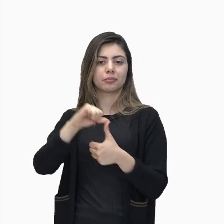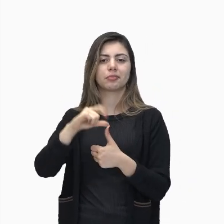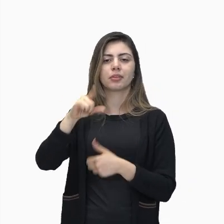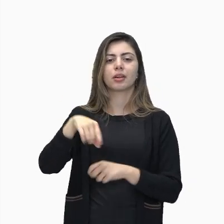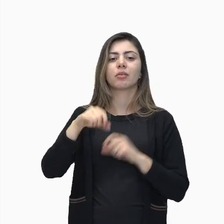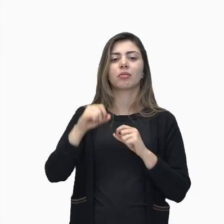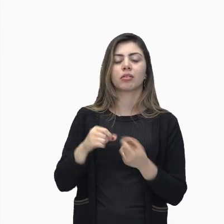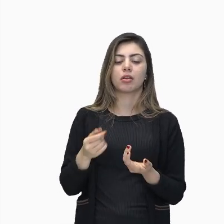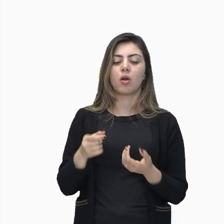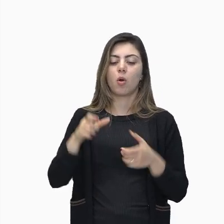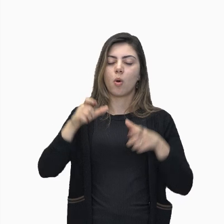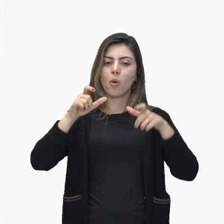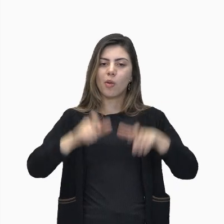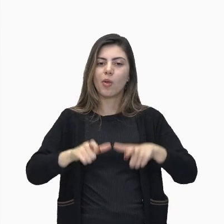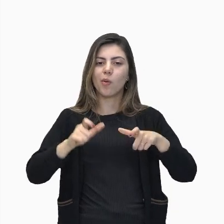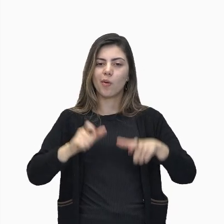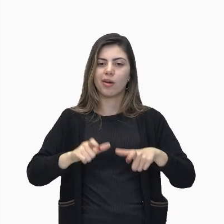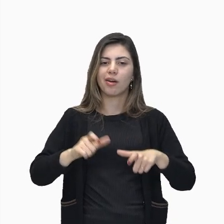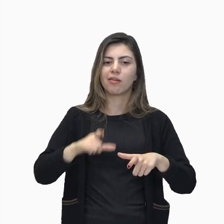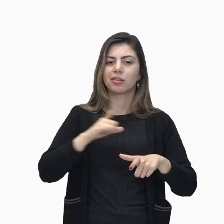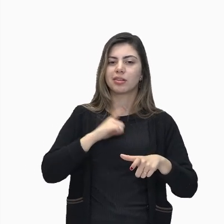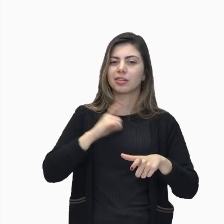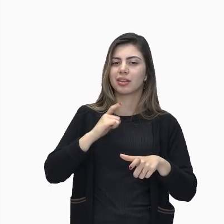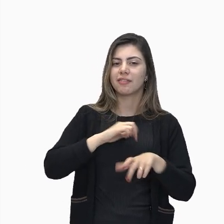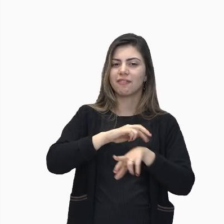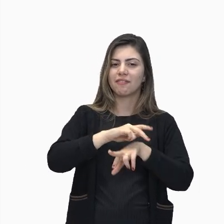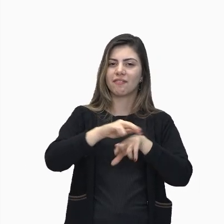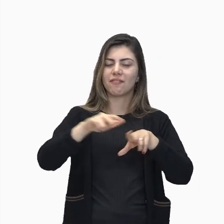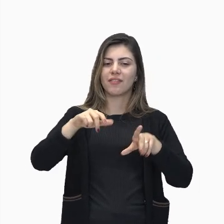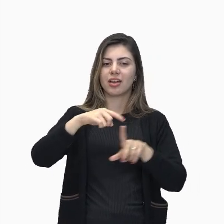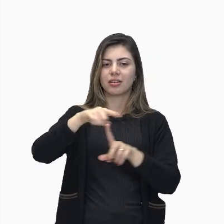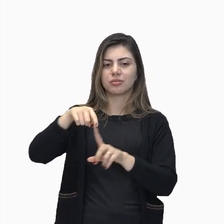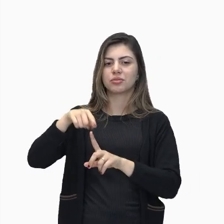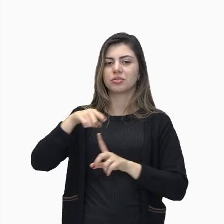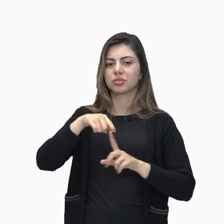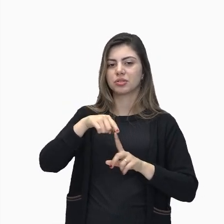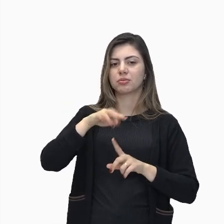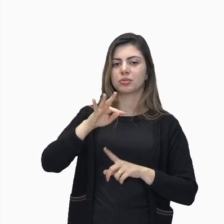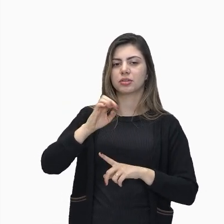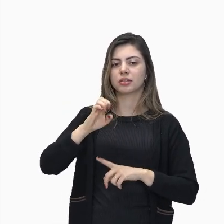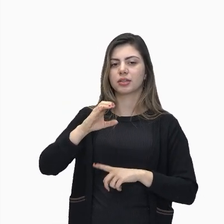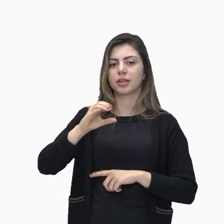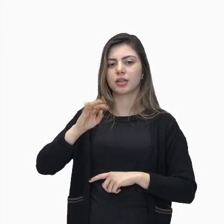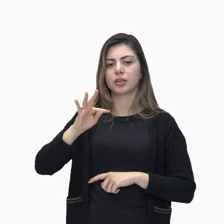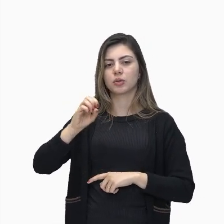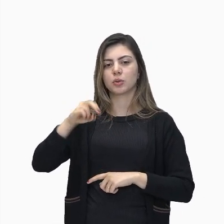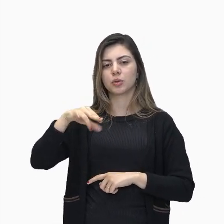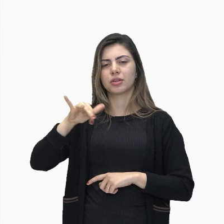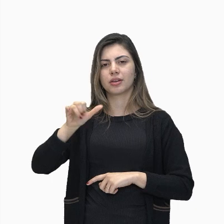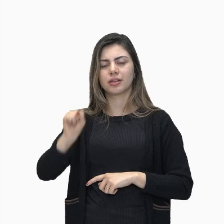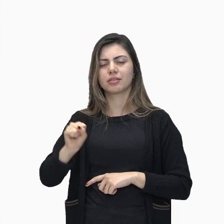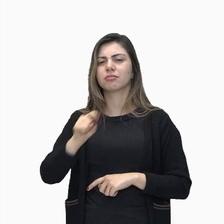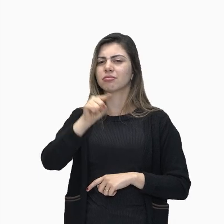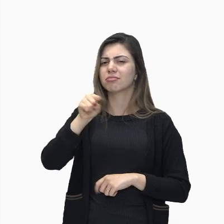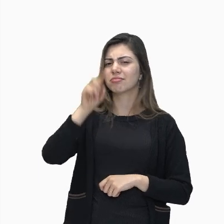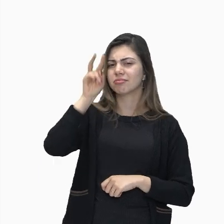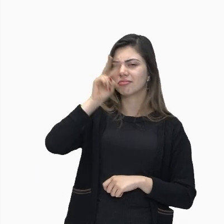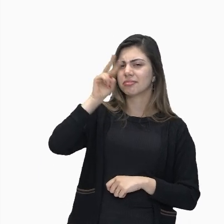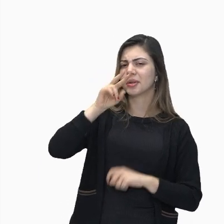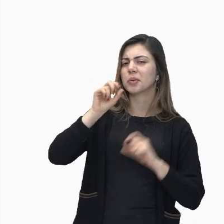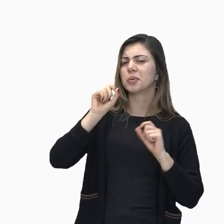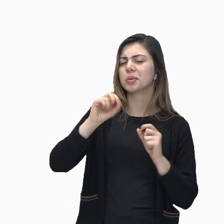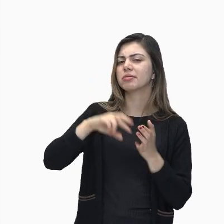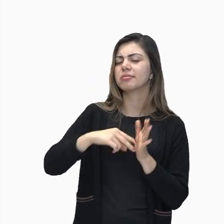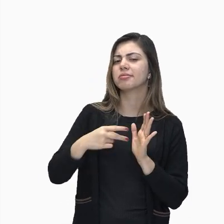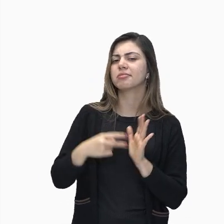de encontros de diversas placas tectônicas. Você lembra lá o que são as placas tectônicas? Então nós temos